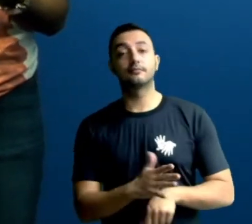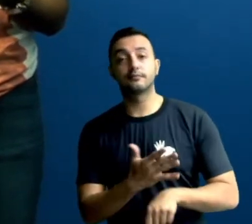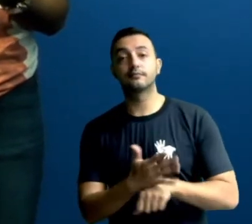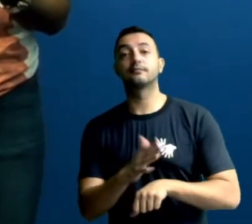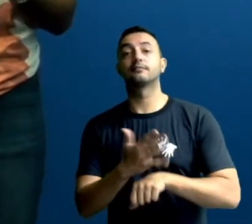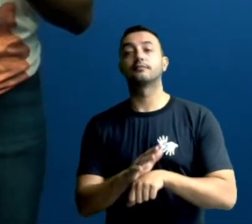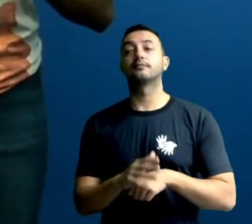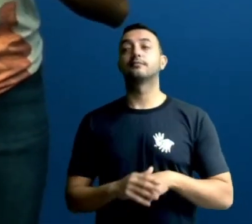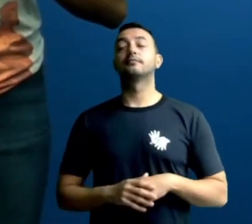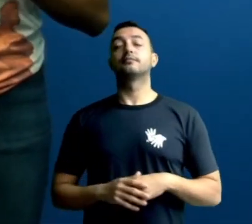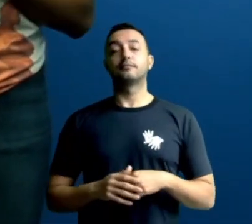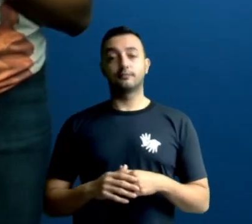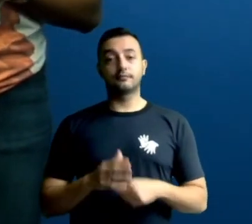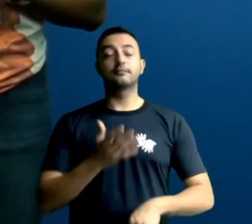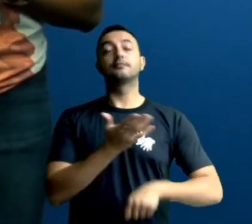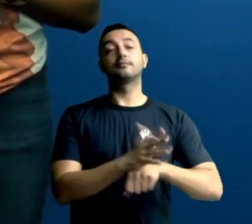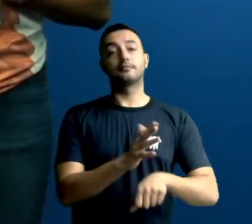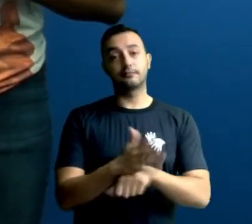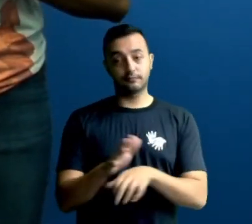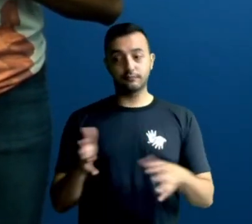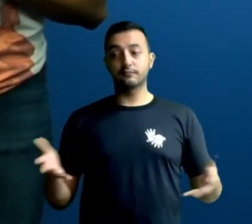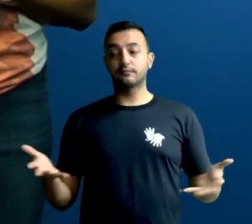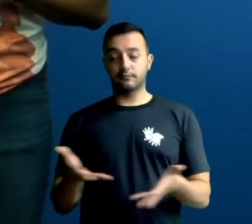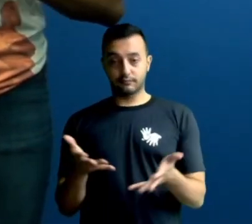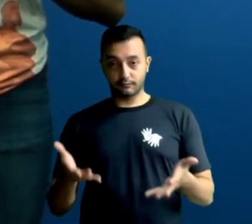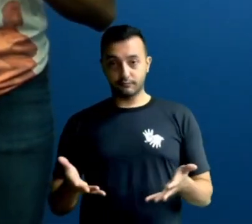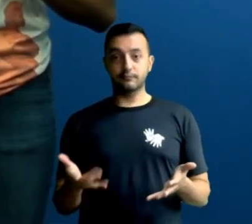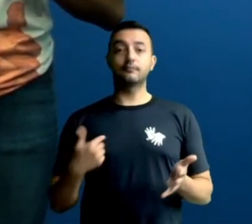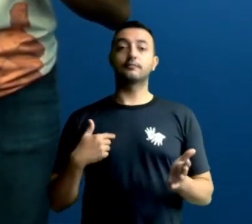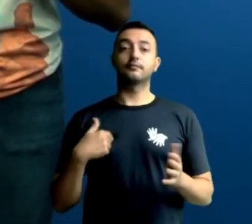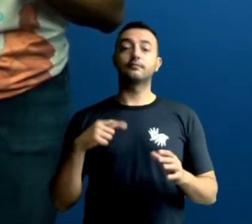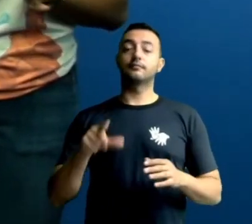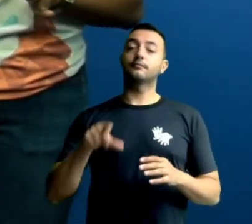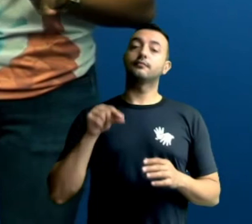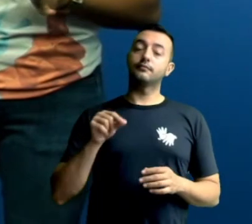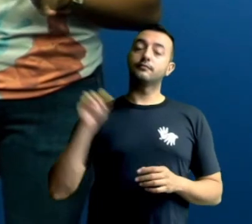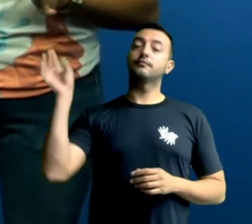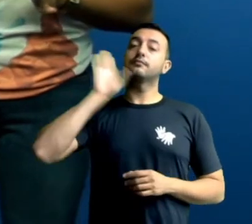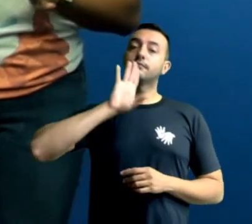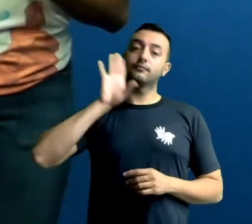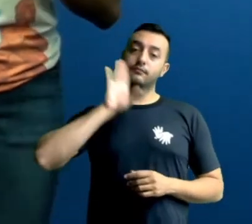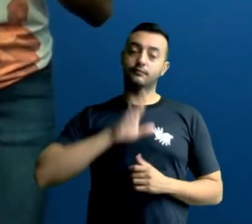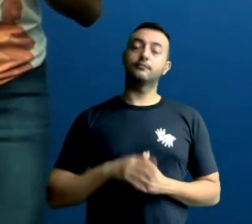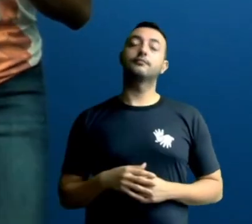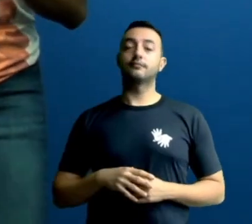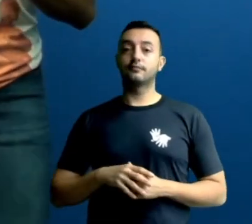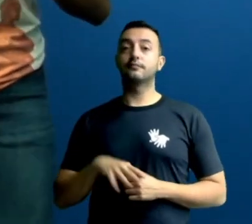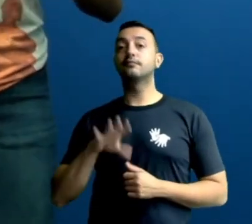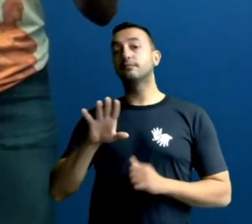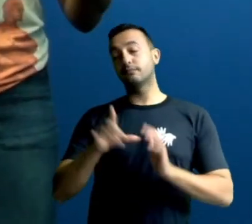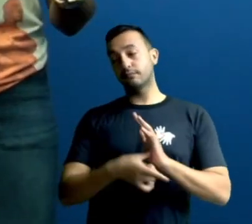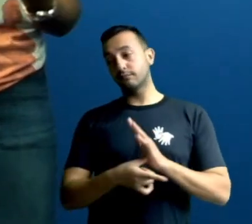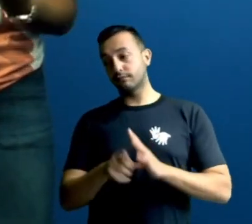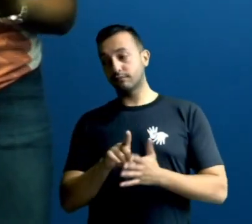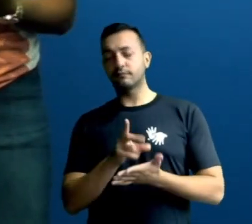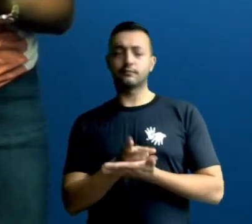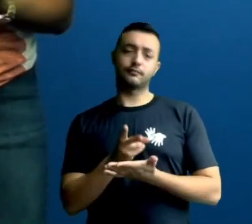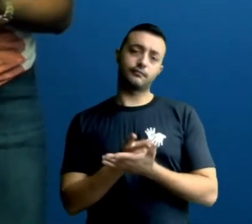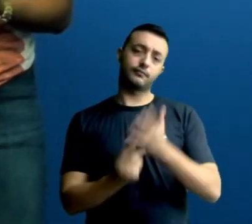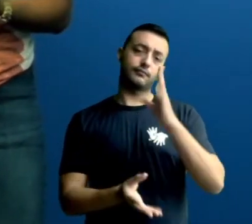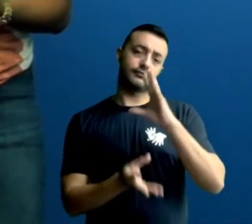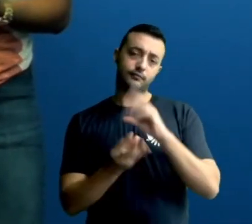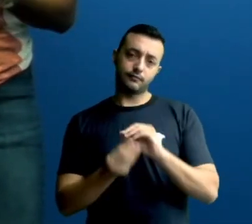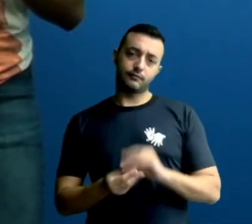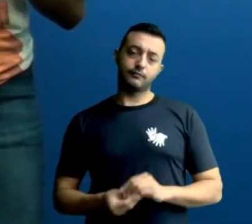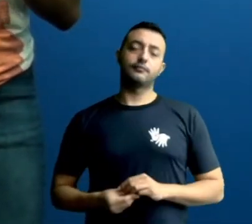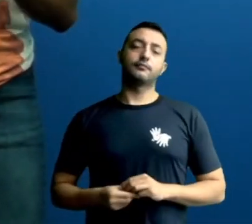praticar. E a prática de hoje, eu separei uma prática bem legal. Mas antes, a gente faz sempre aquele resuminho,